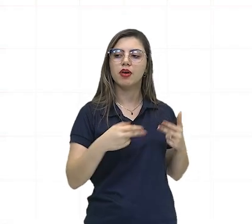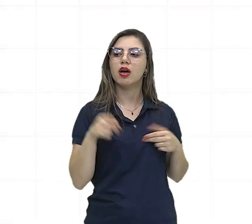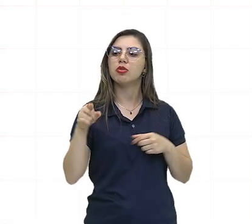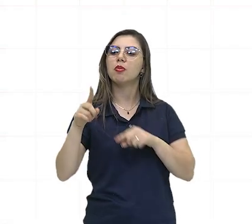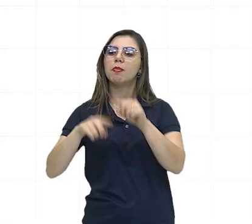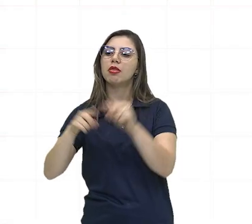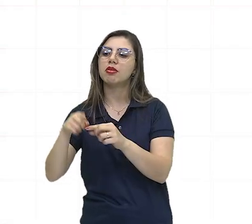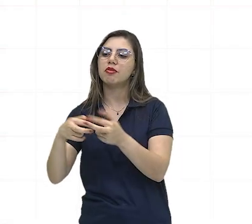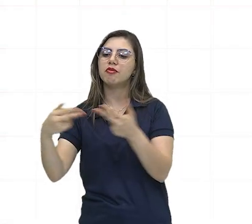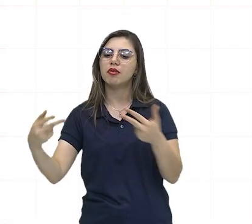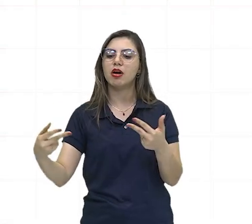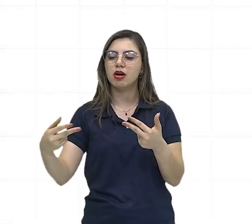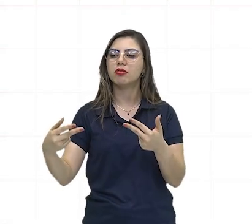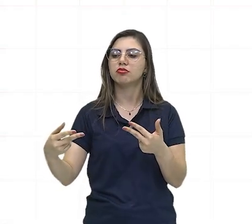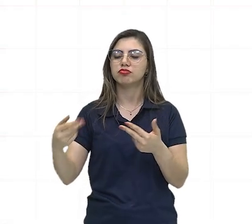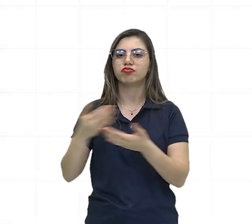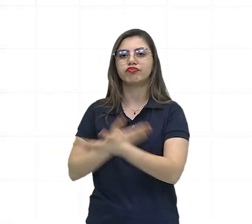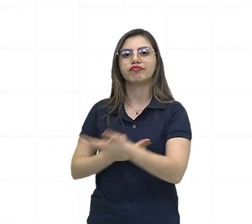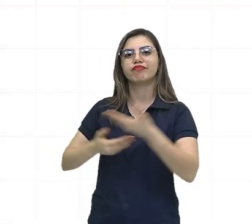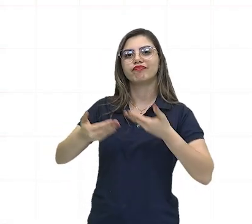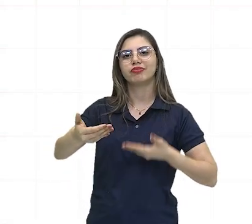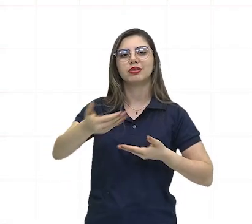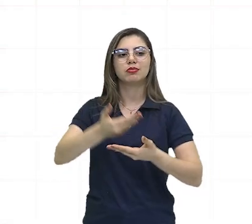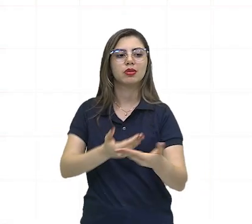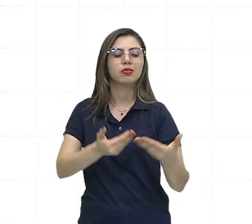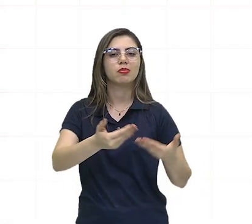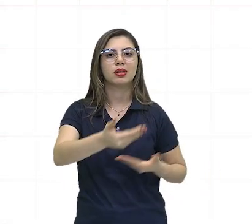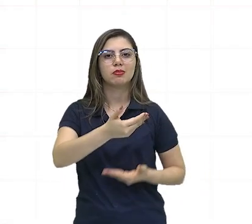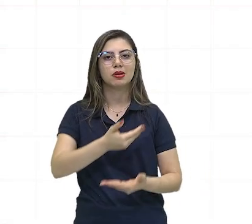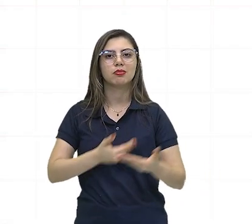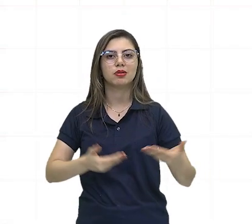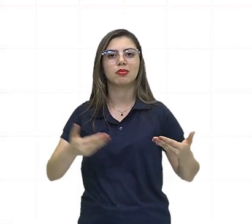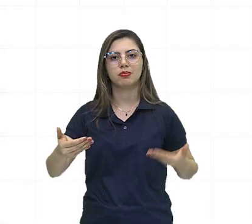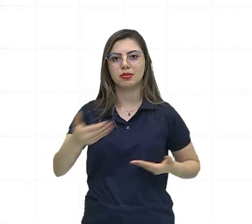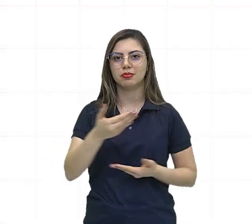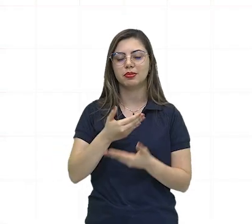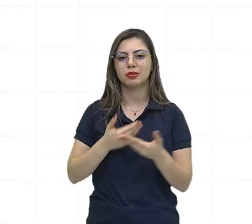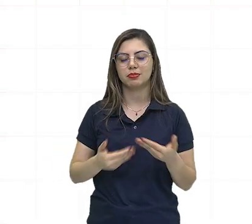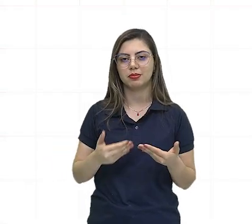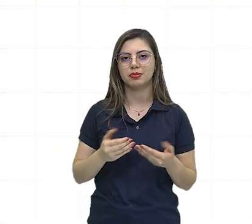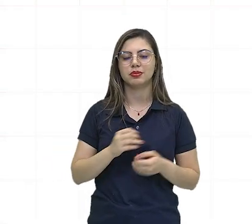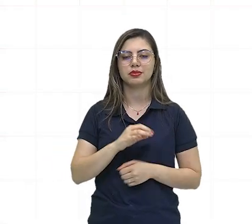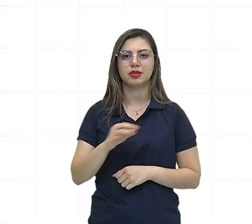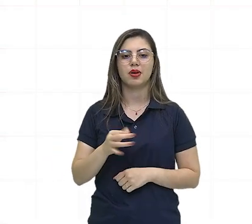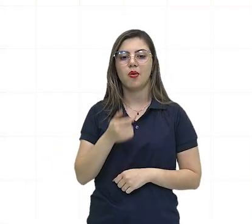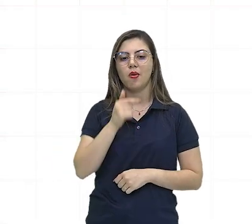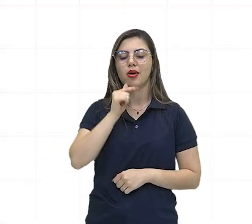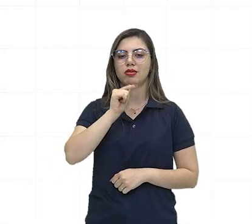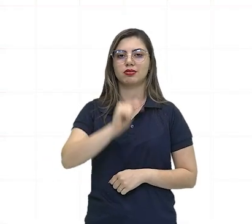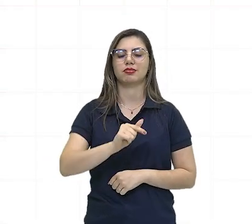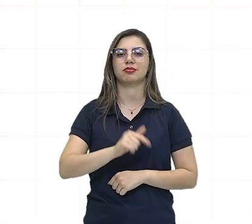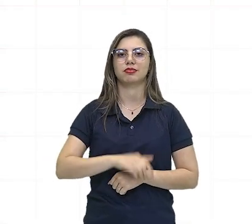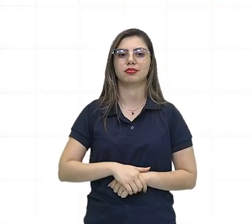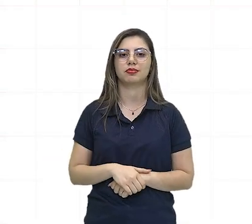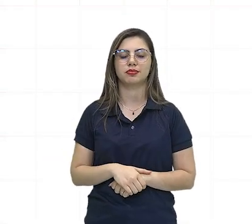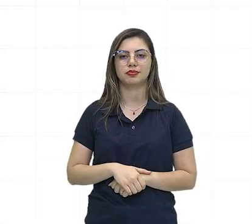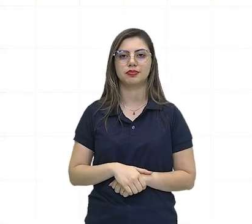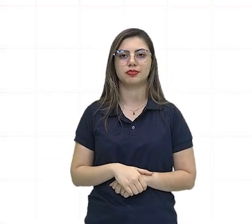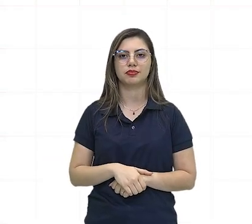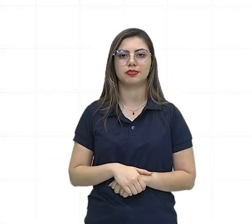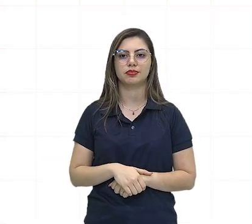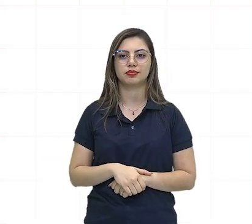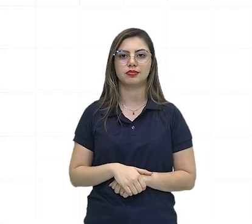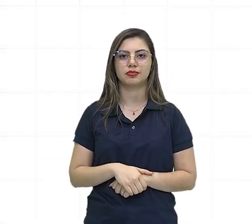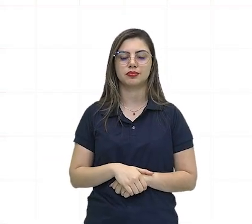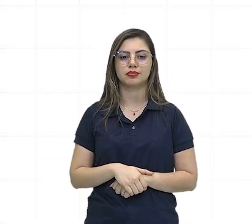ali os cultivos que ele vai plantando e colhendo ali